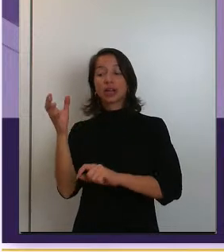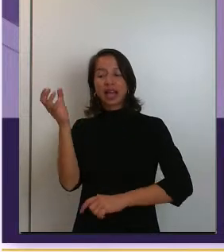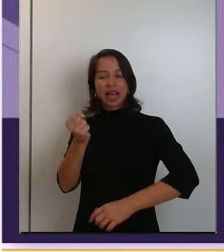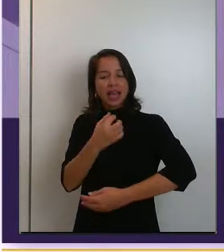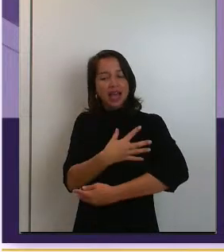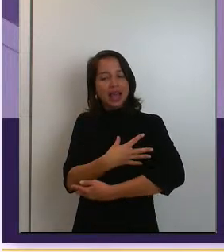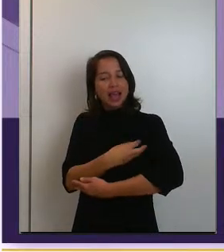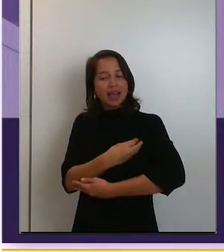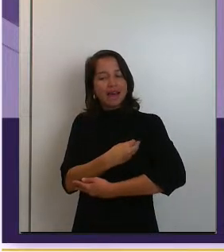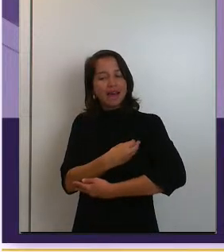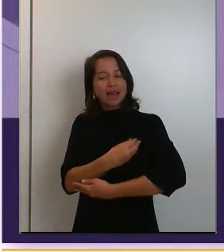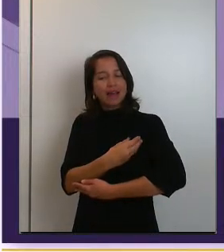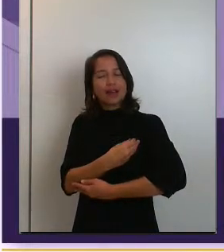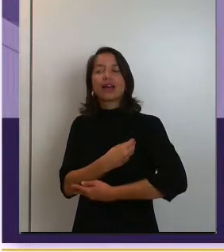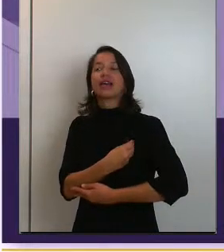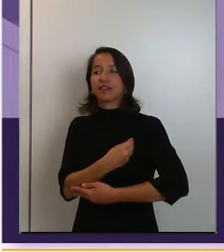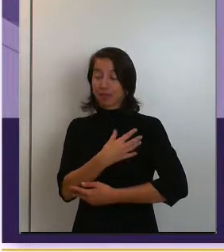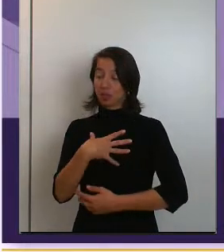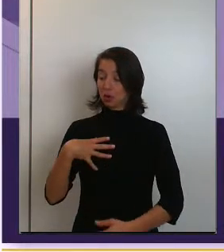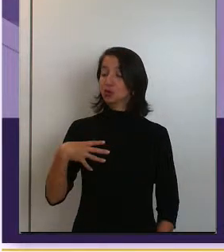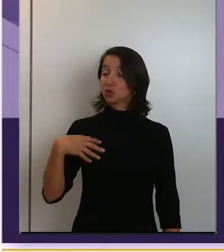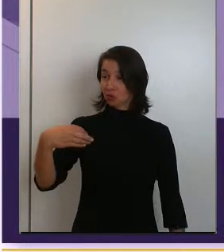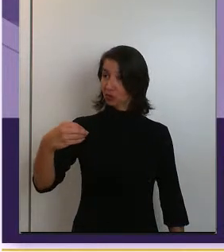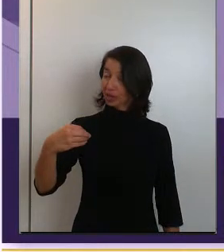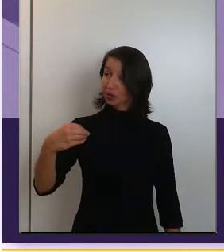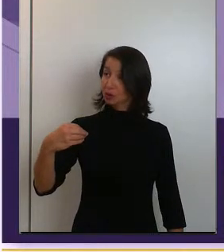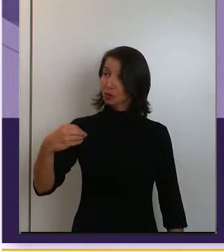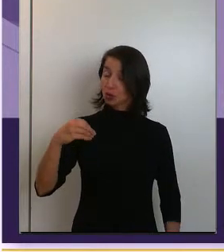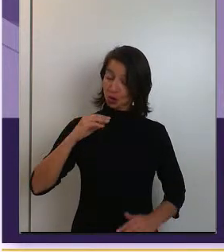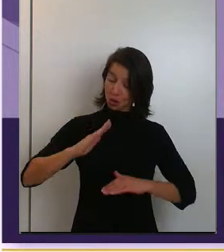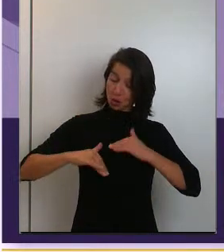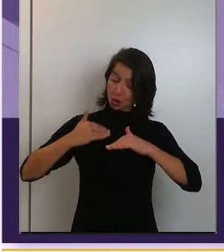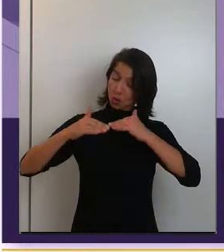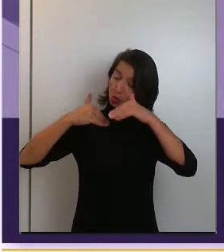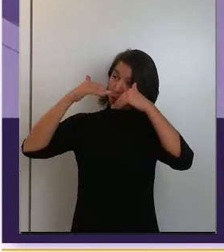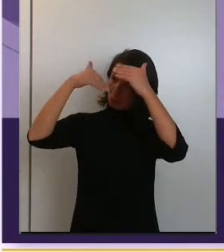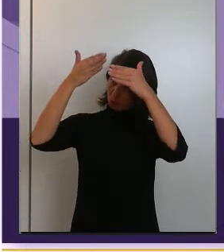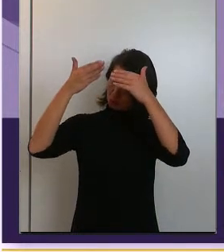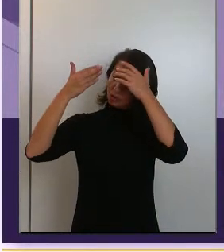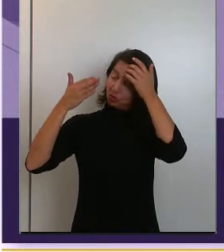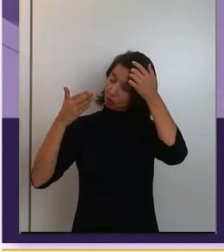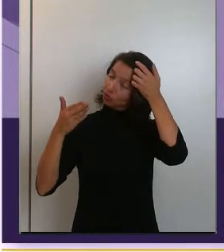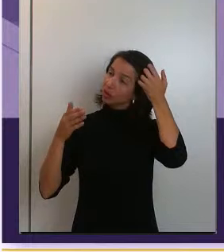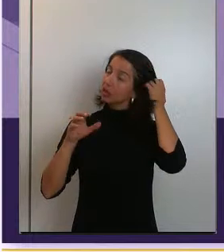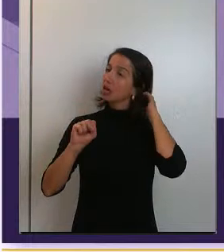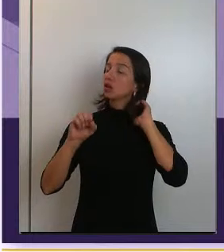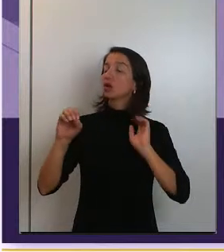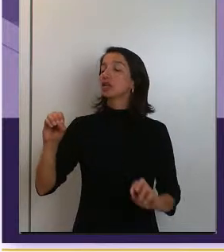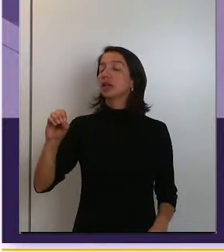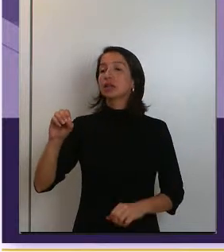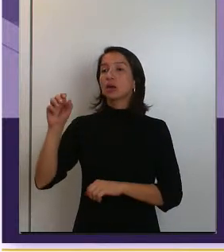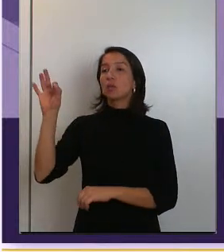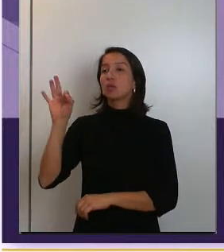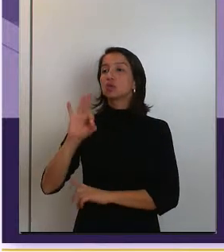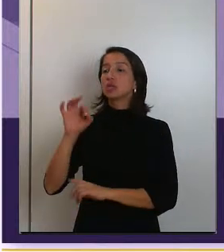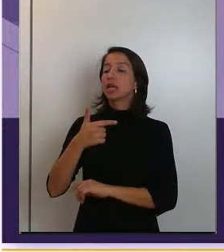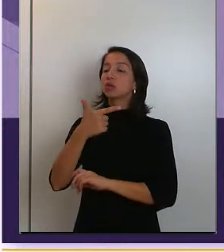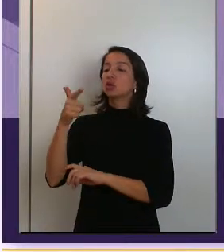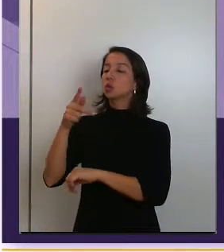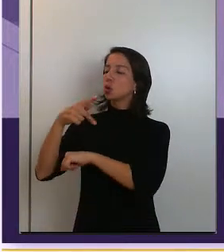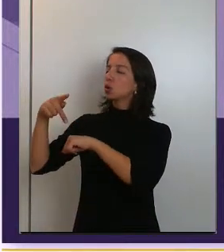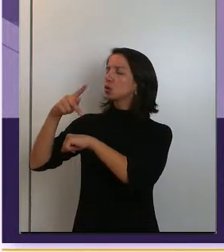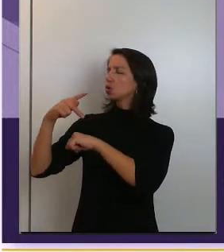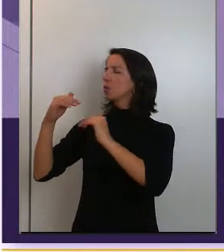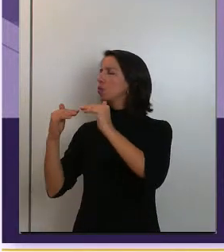em muitos países desenvolvidos, em que essa taxa chega a 80%, 85%, né? E a gente tem